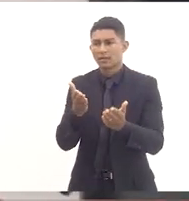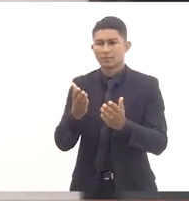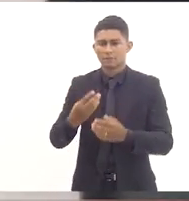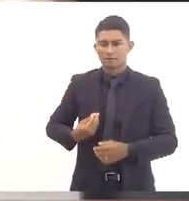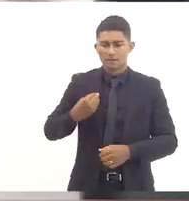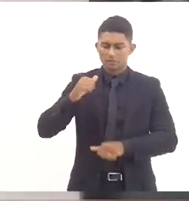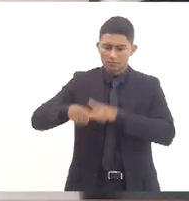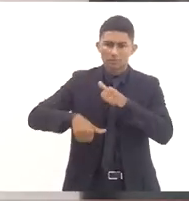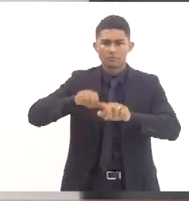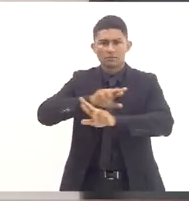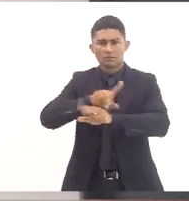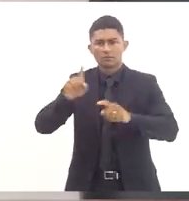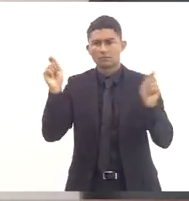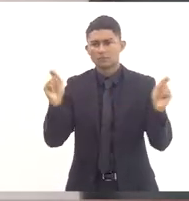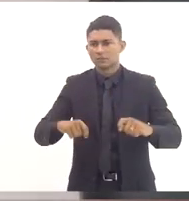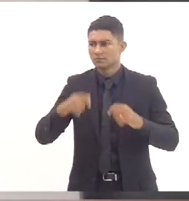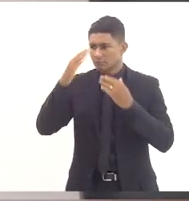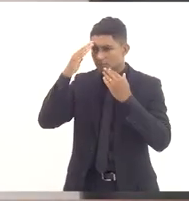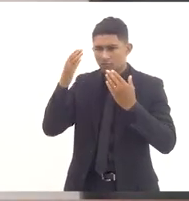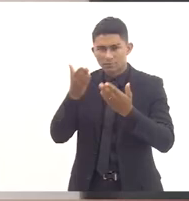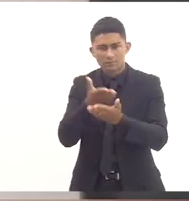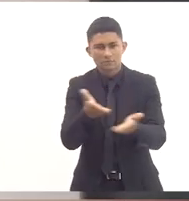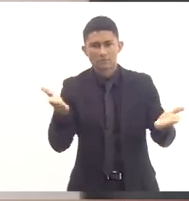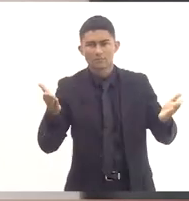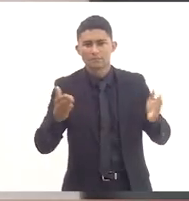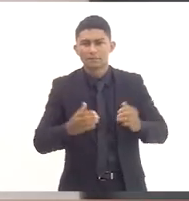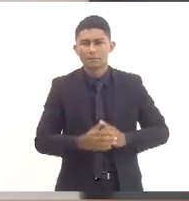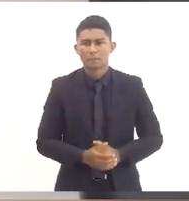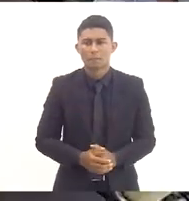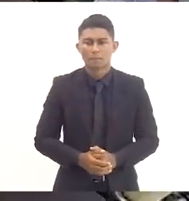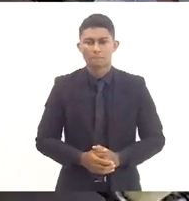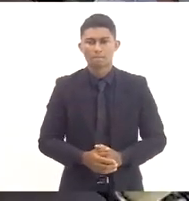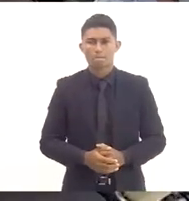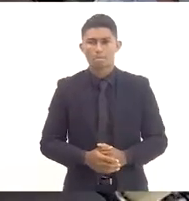pessoas Tá bom muito obrigado obrigado a todos tá